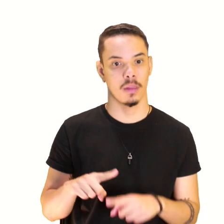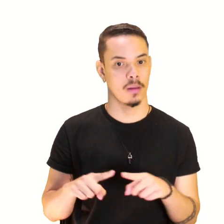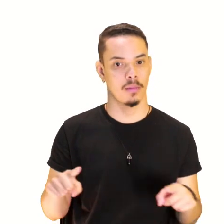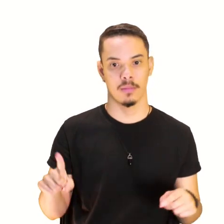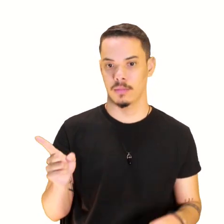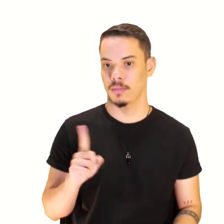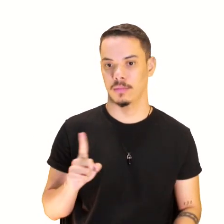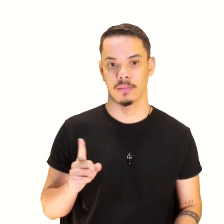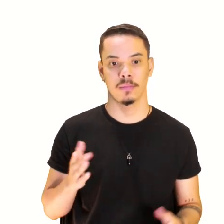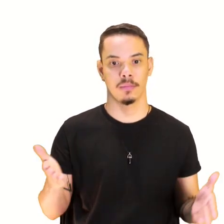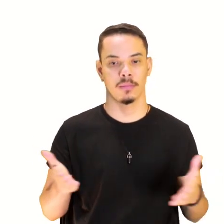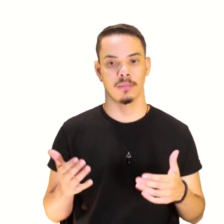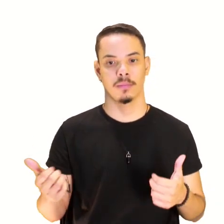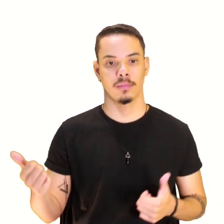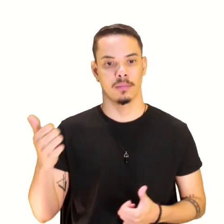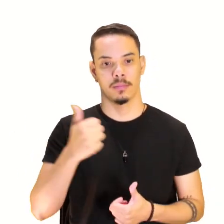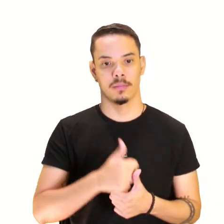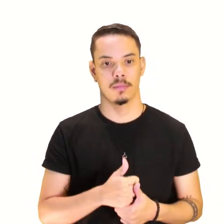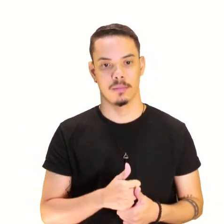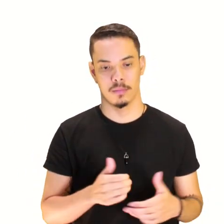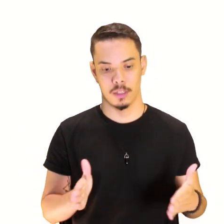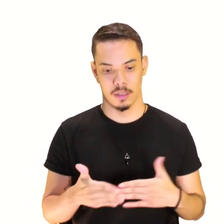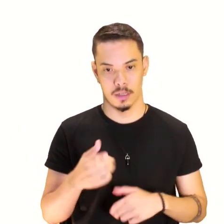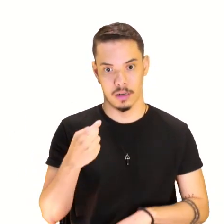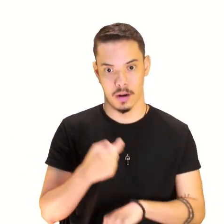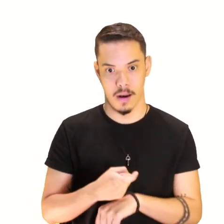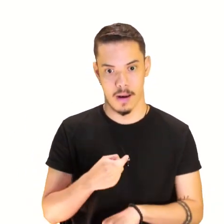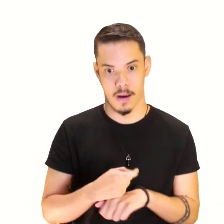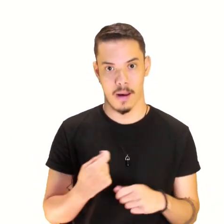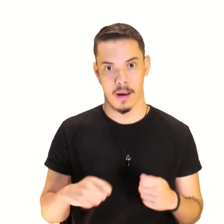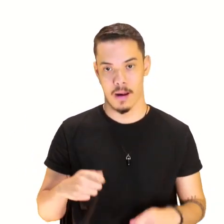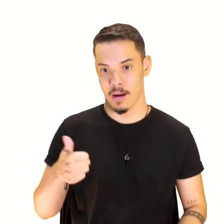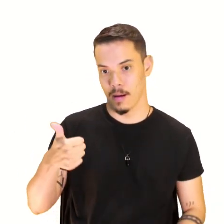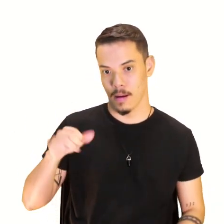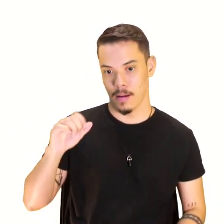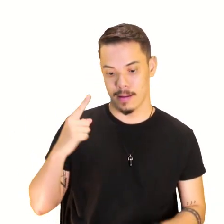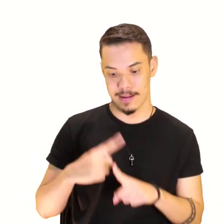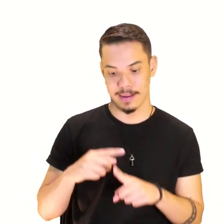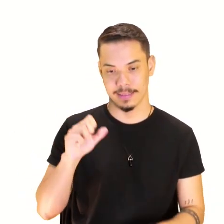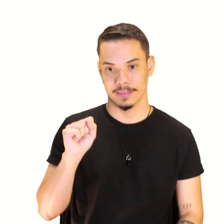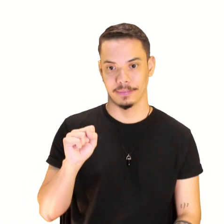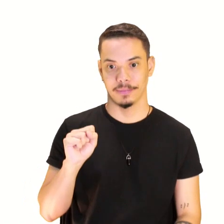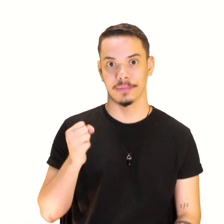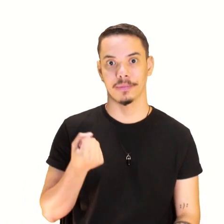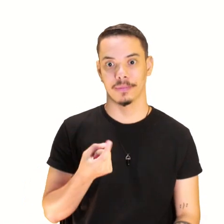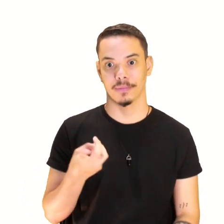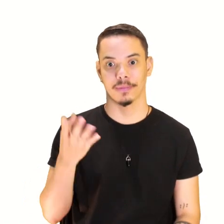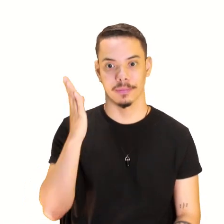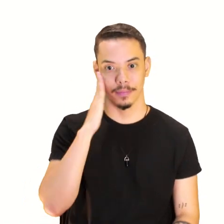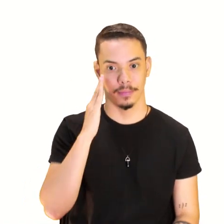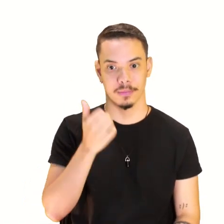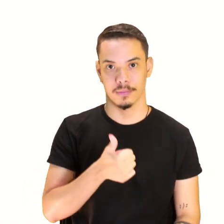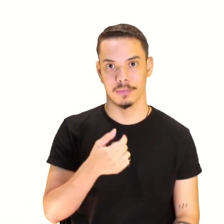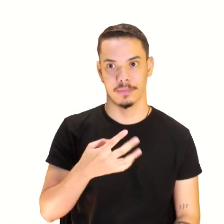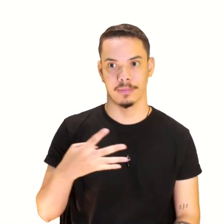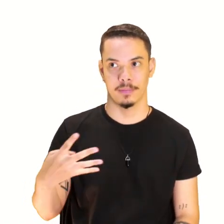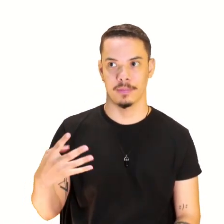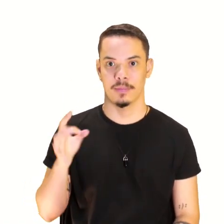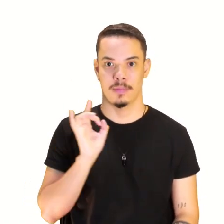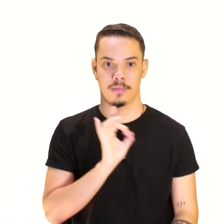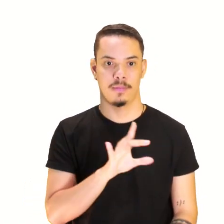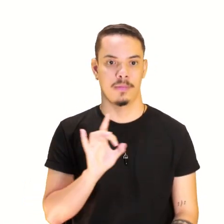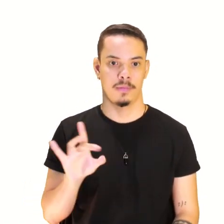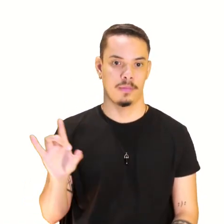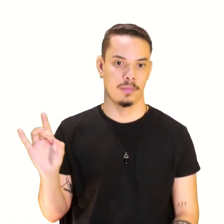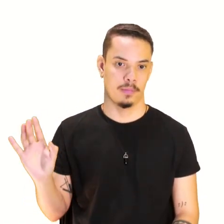serão sacos de areia, né? Serão tijolos. Então a gente tem que multiplicar pelo valor que equivale cada saco de areia, que